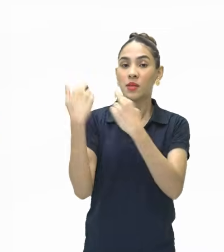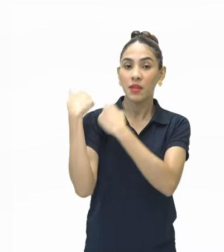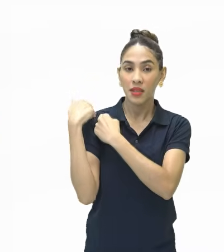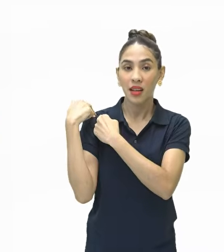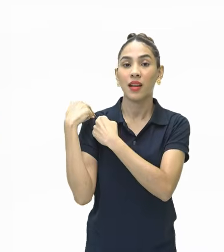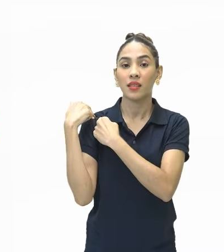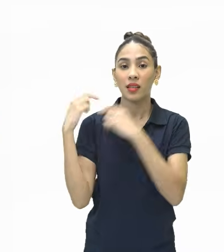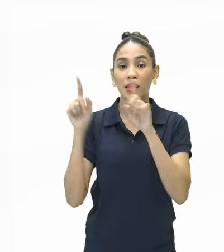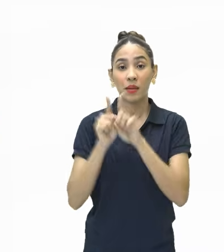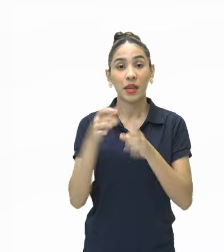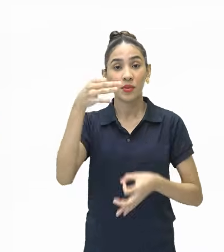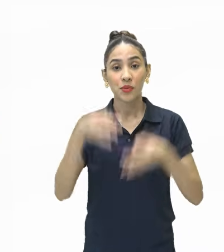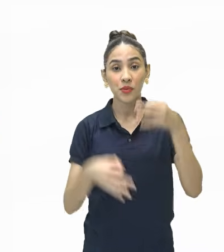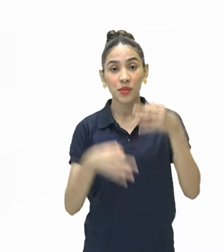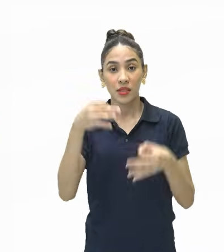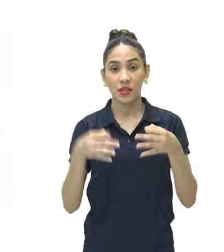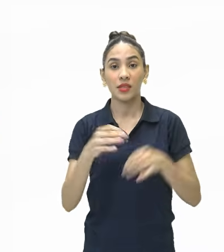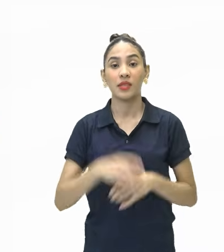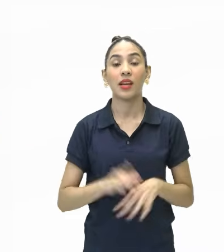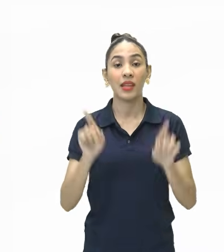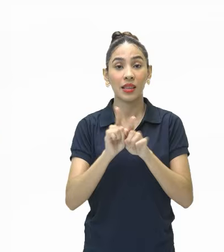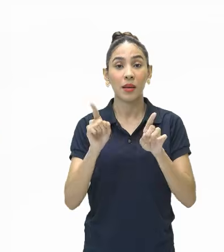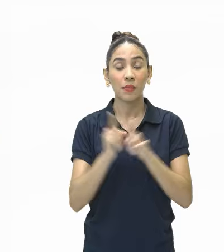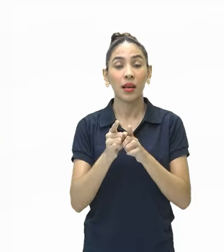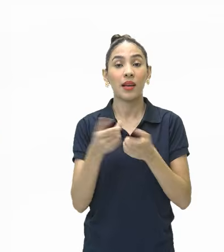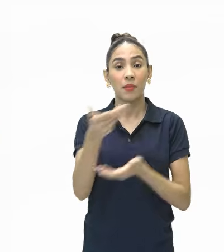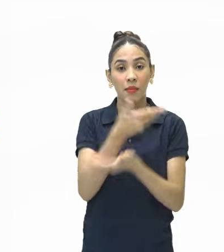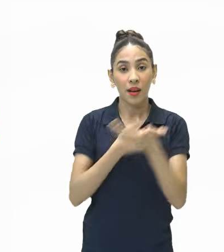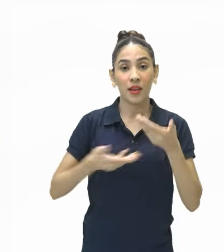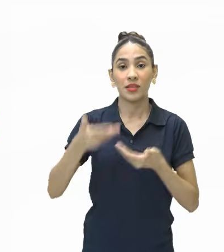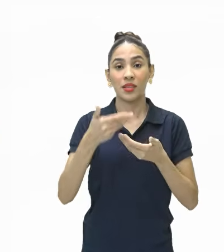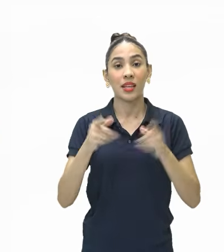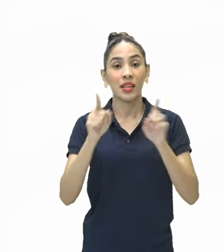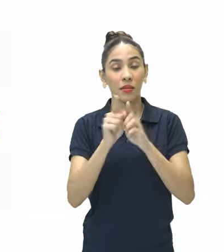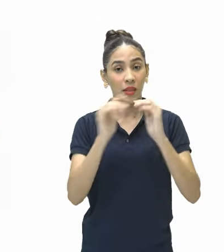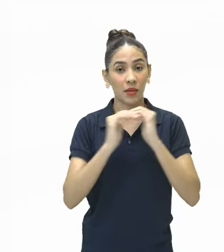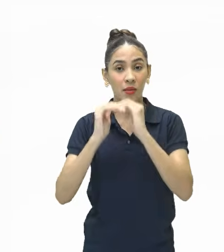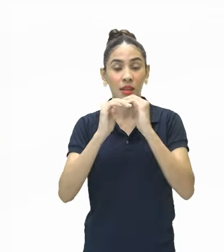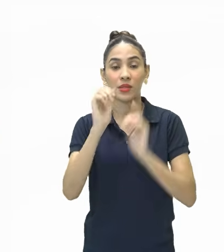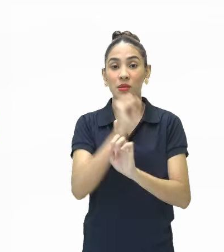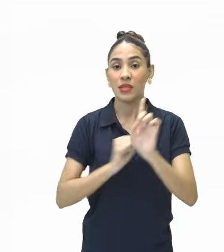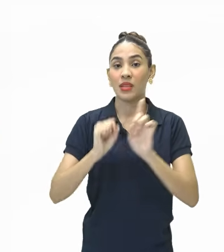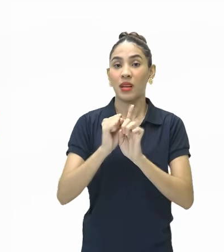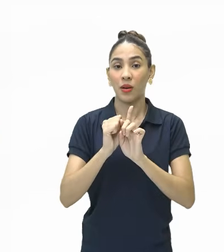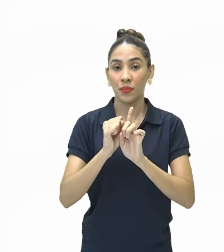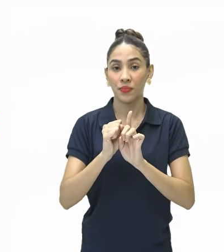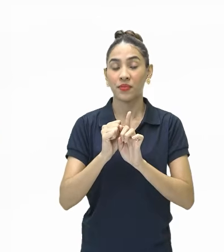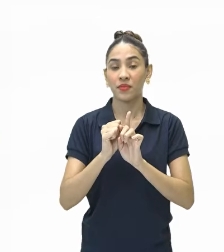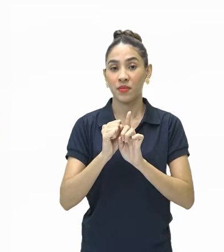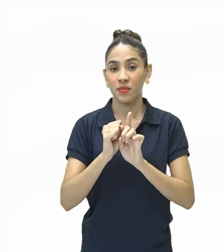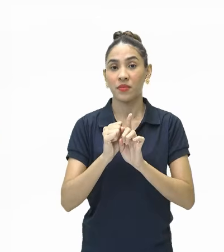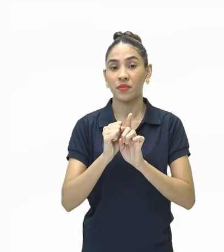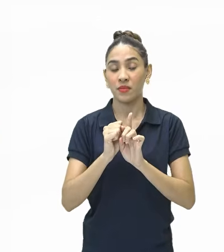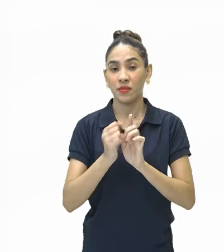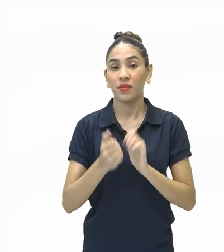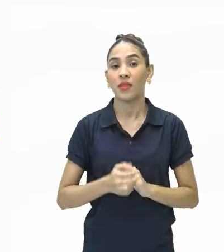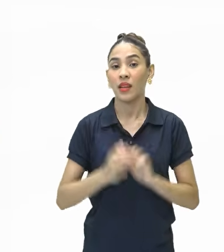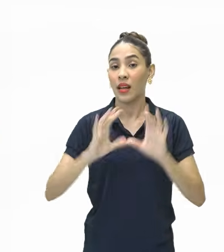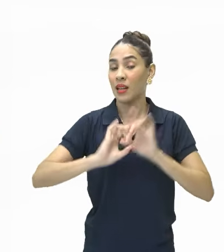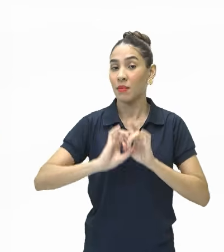responsabilidade, a justiça, a partilha, a equidade social,